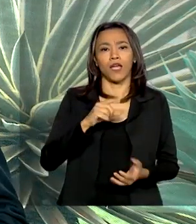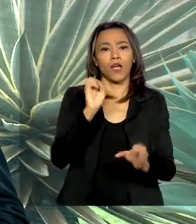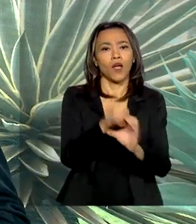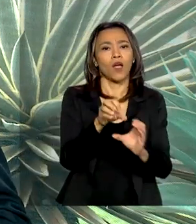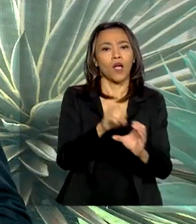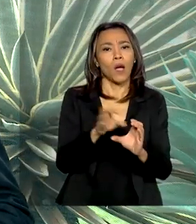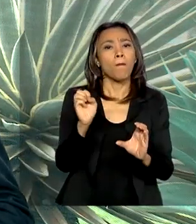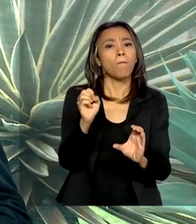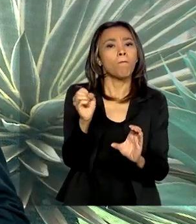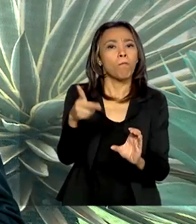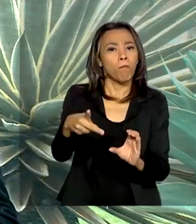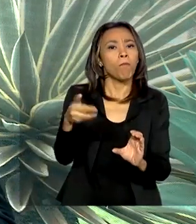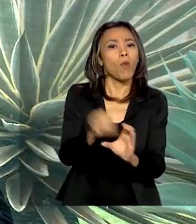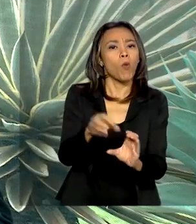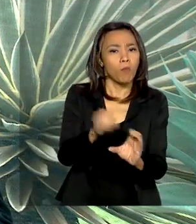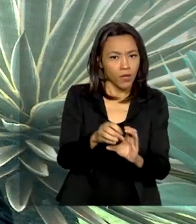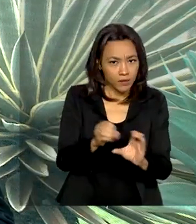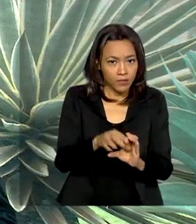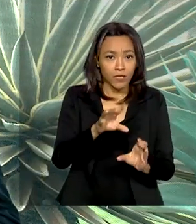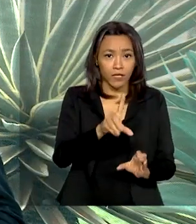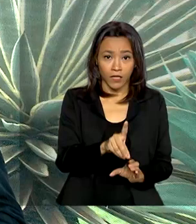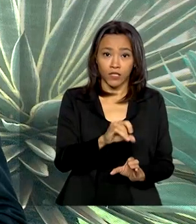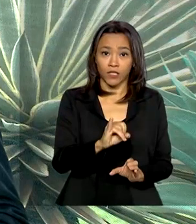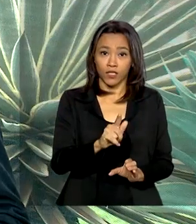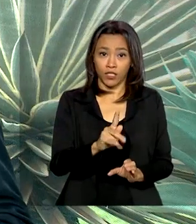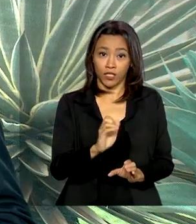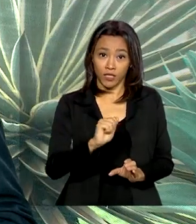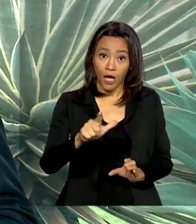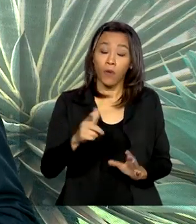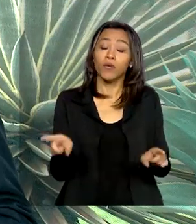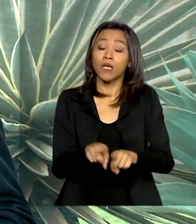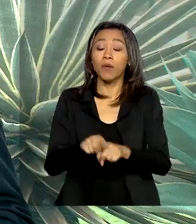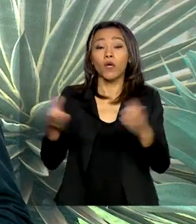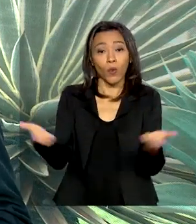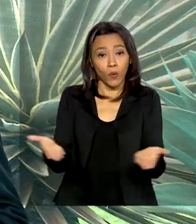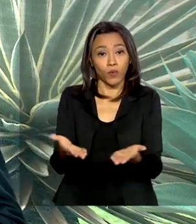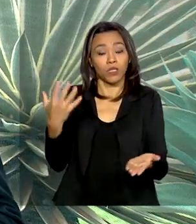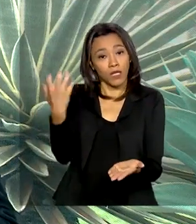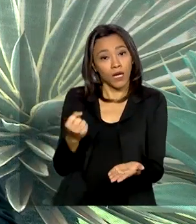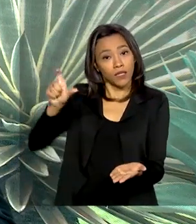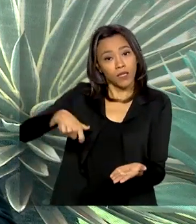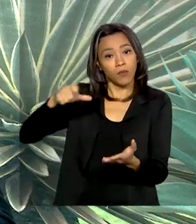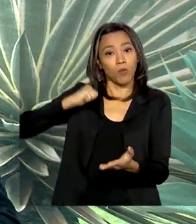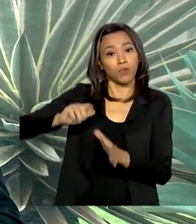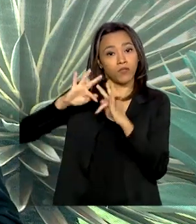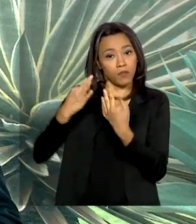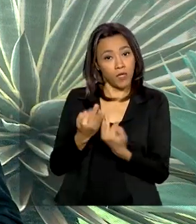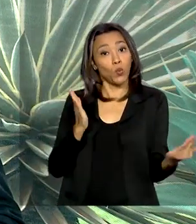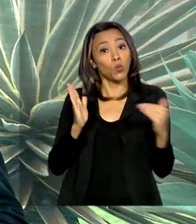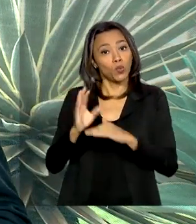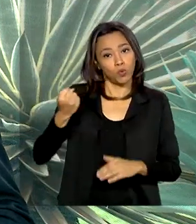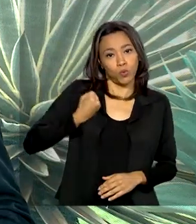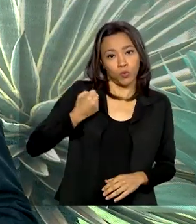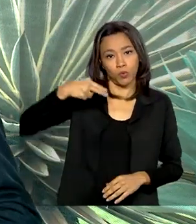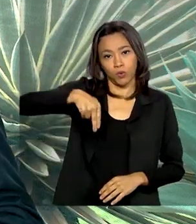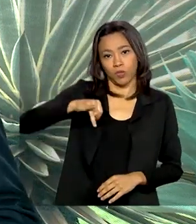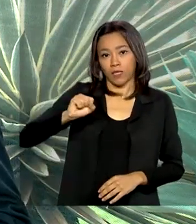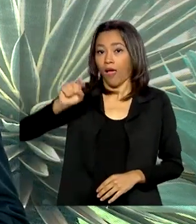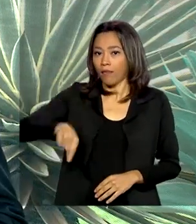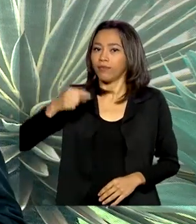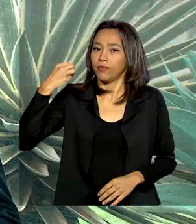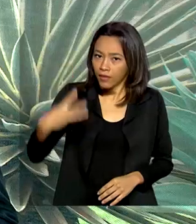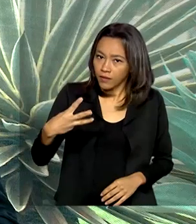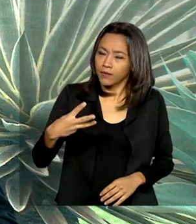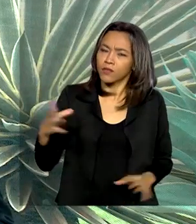também beneficiários do Bolsa Família, cujo último dígito do NIS é igual a 3. Neste caso, são quase 2